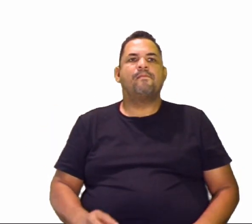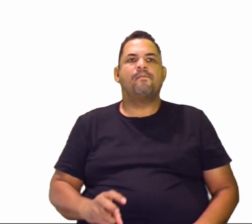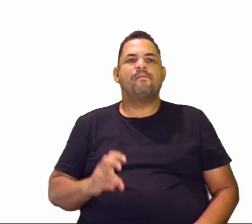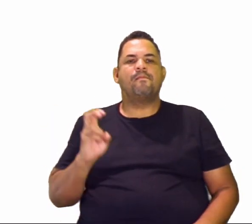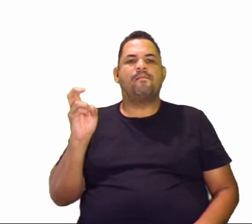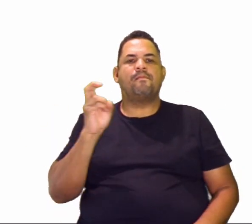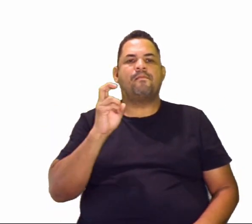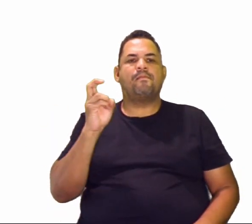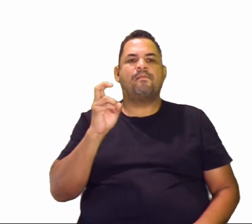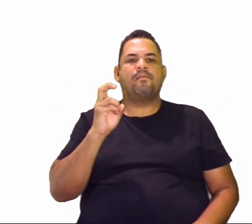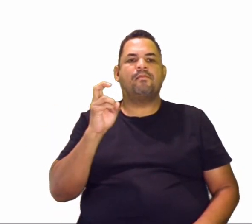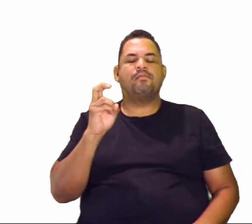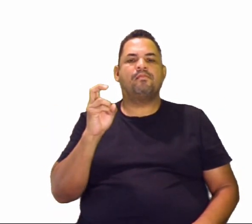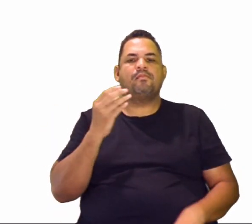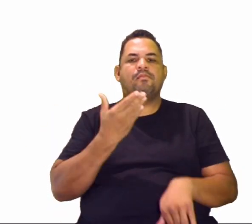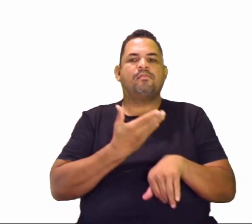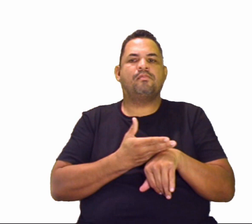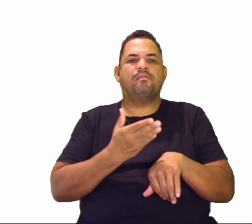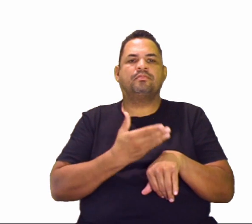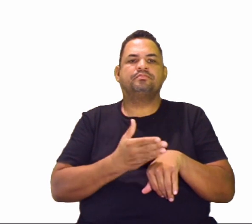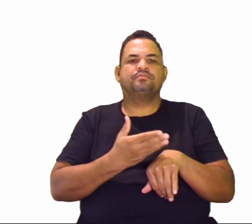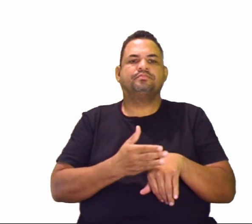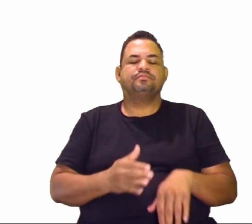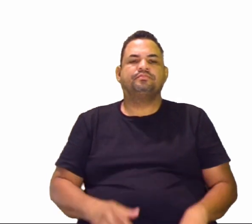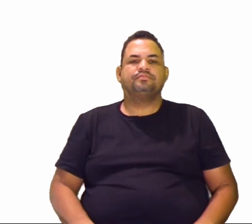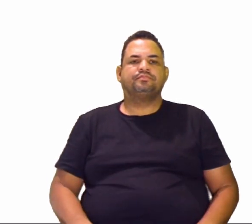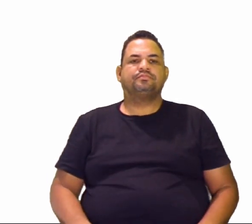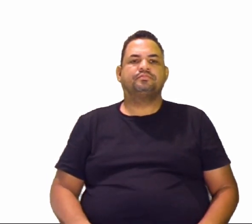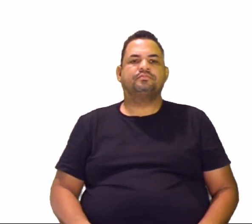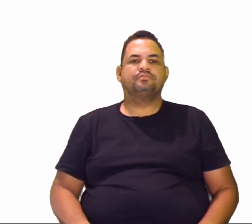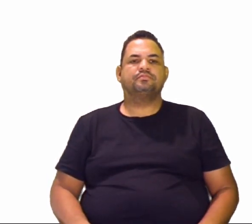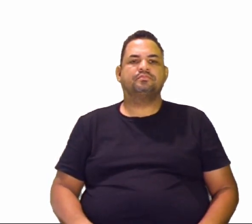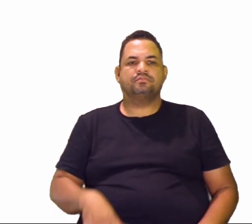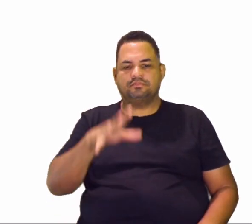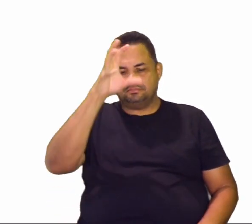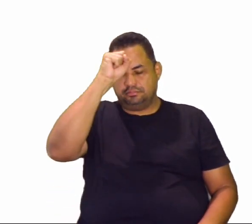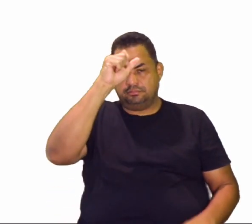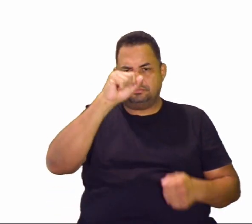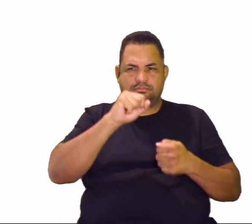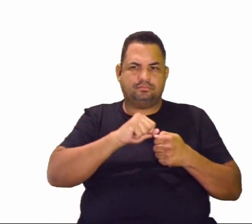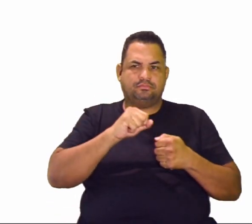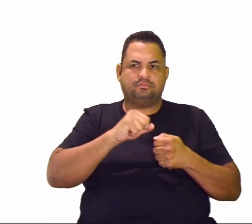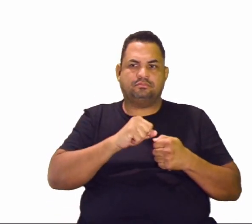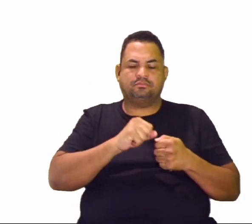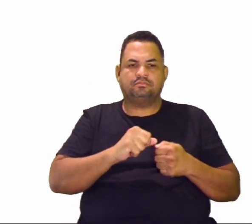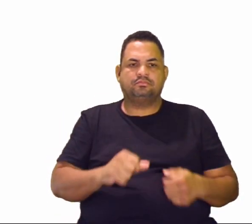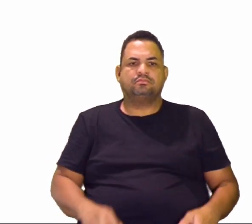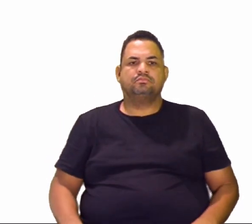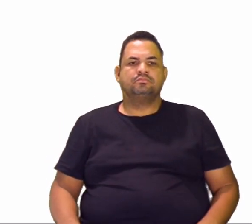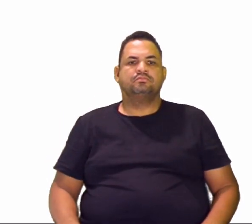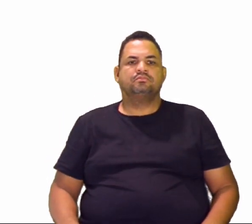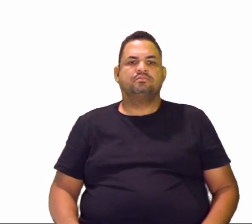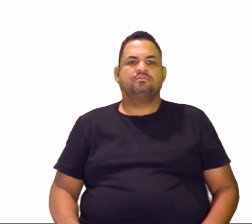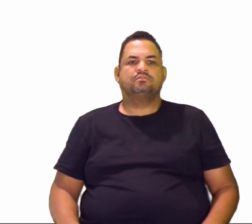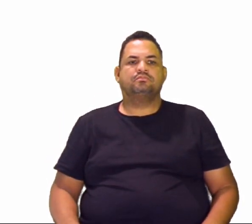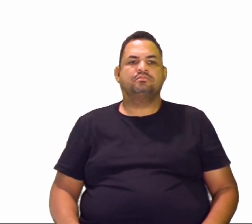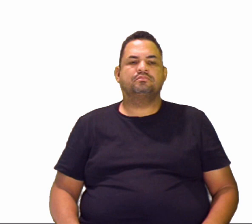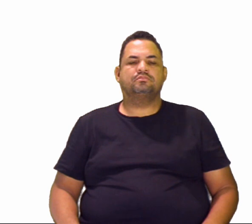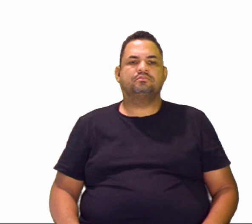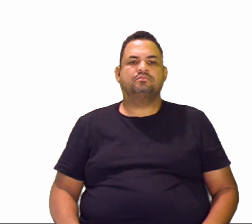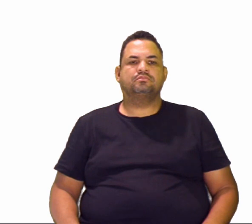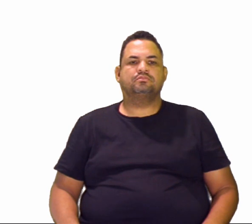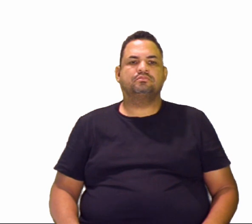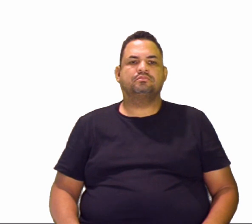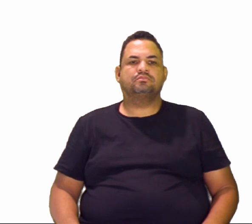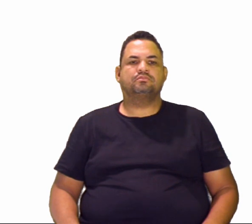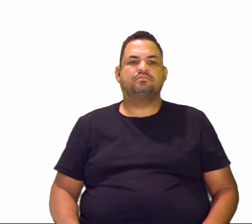quinto exercício, através do aprender fazendo. E nessa quinta